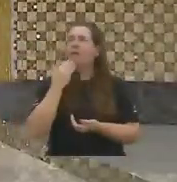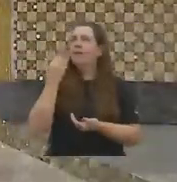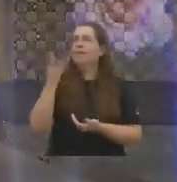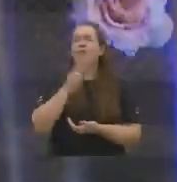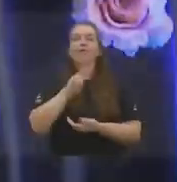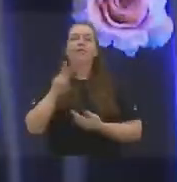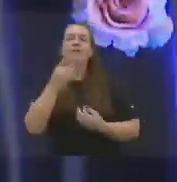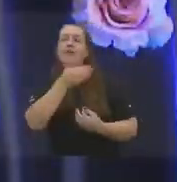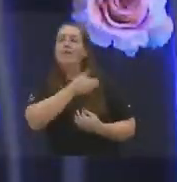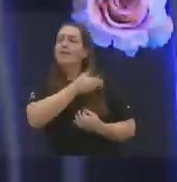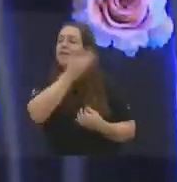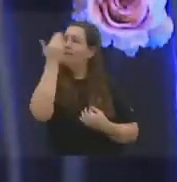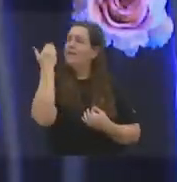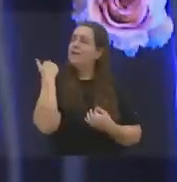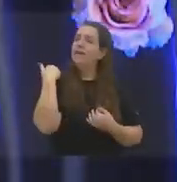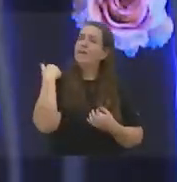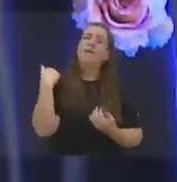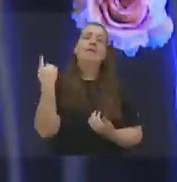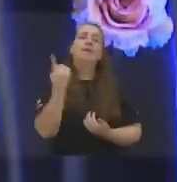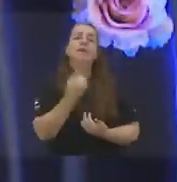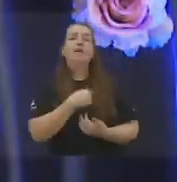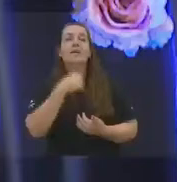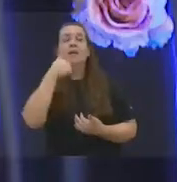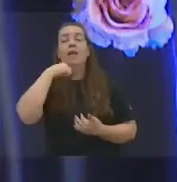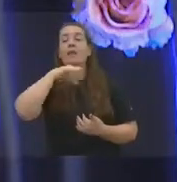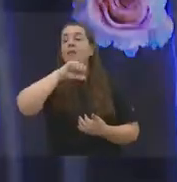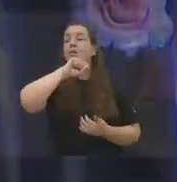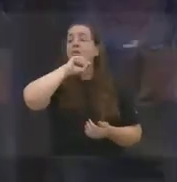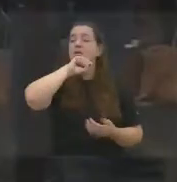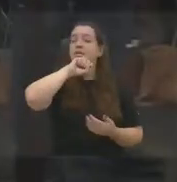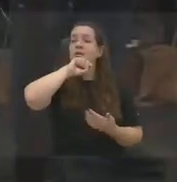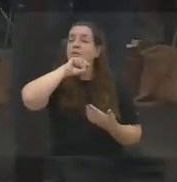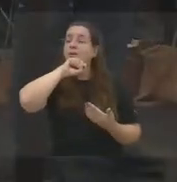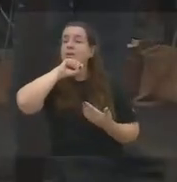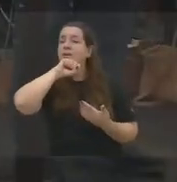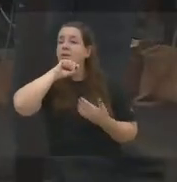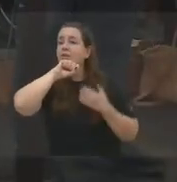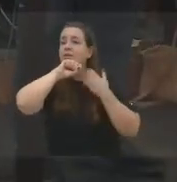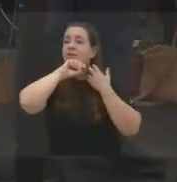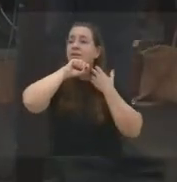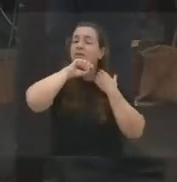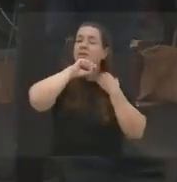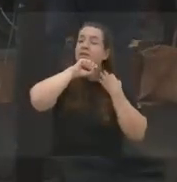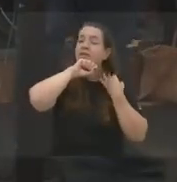Senhor. Essa Virgem Maria, nossa